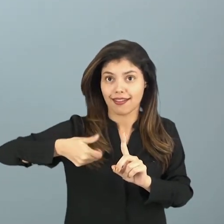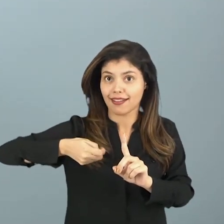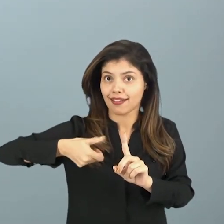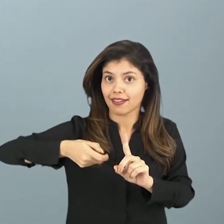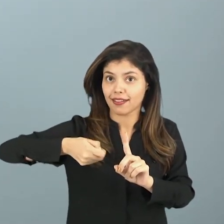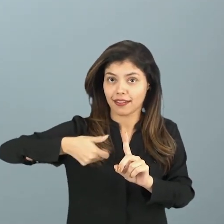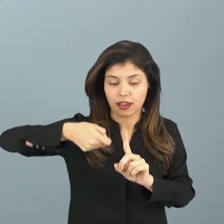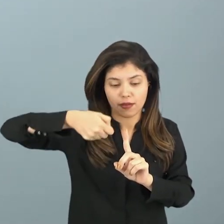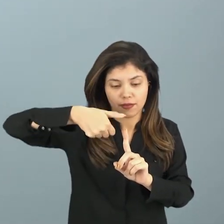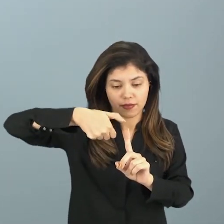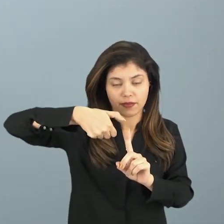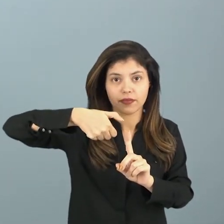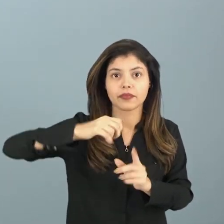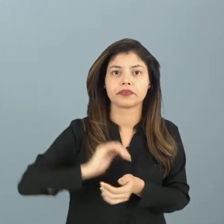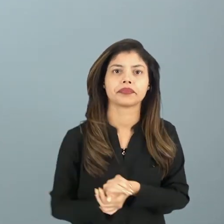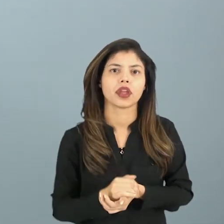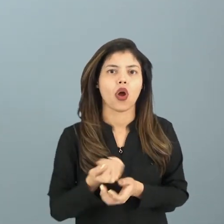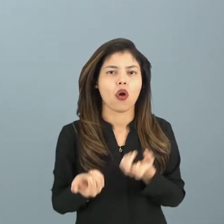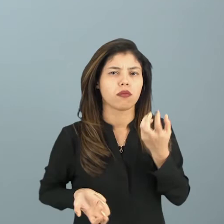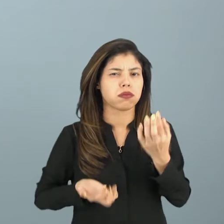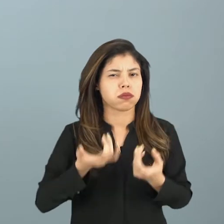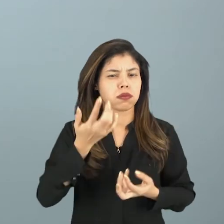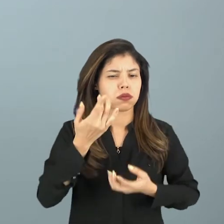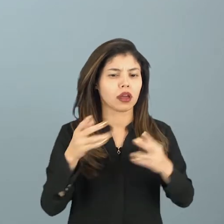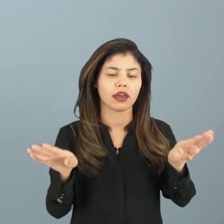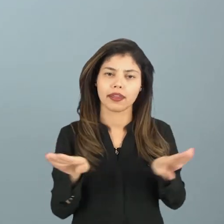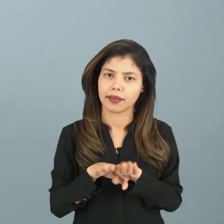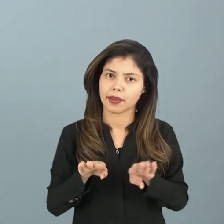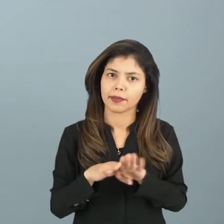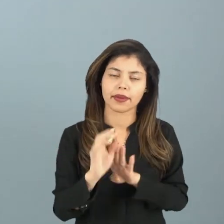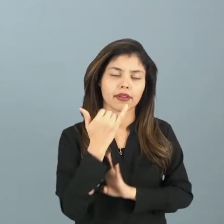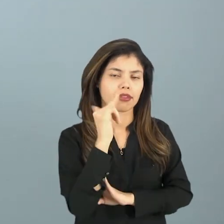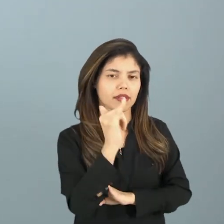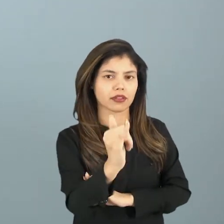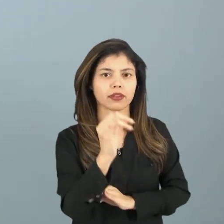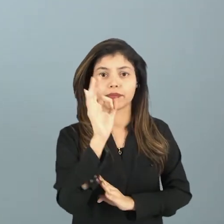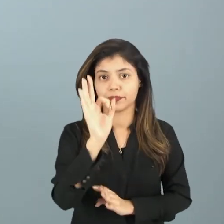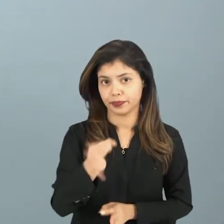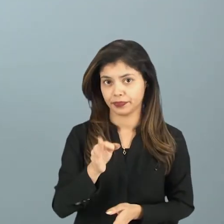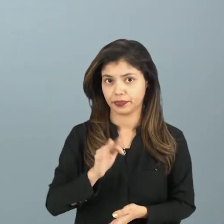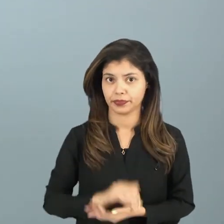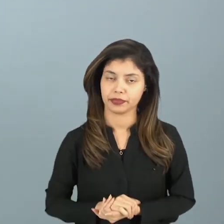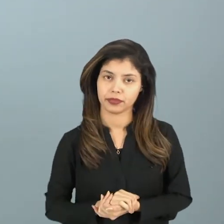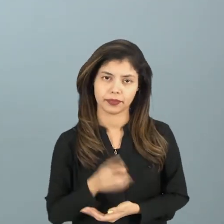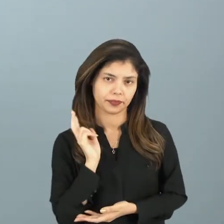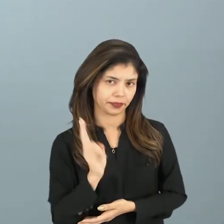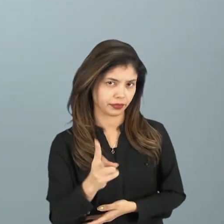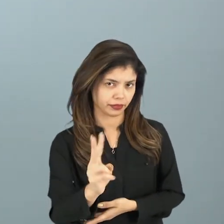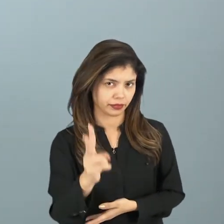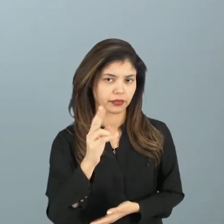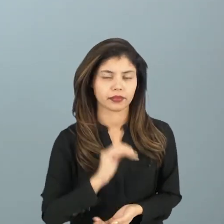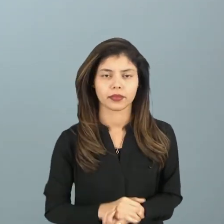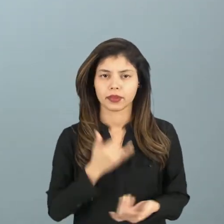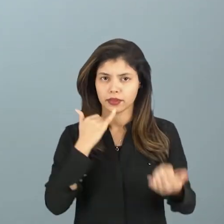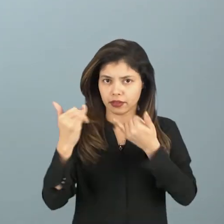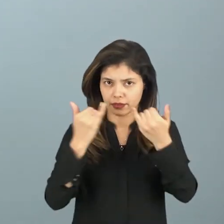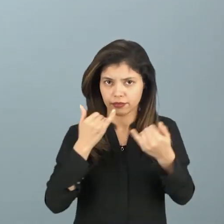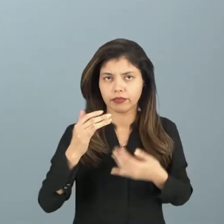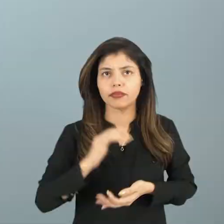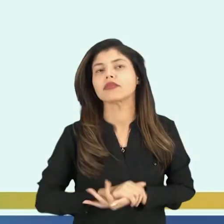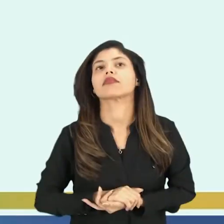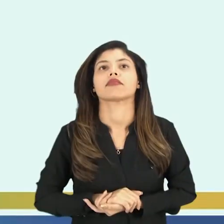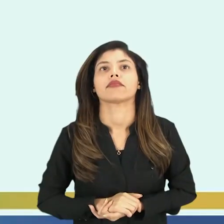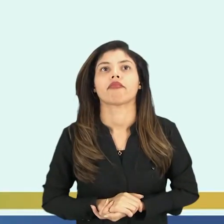isso? Então, o fogo é um tipo também de energia, certo? Vamos continuar com mais